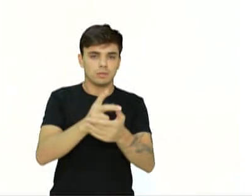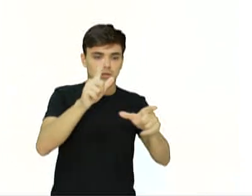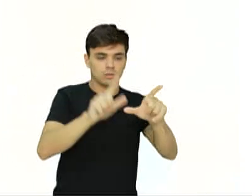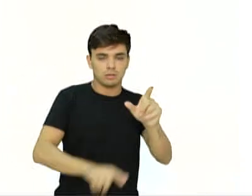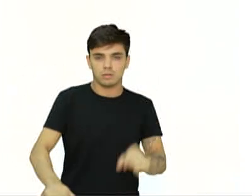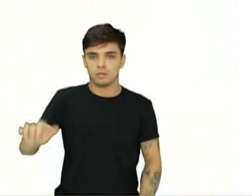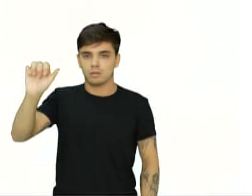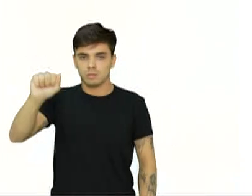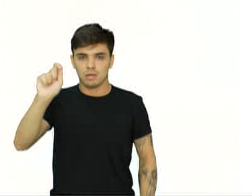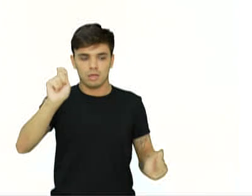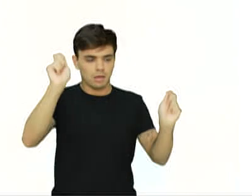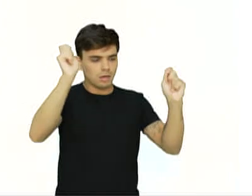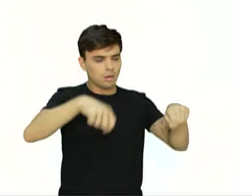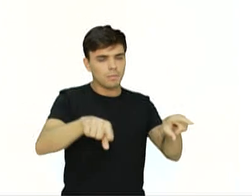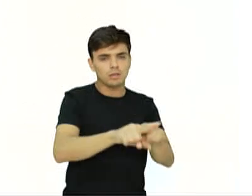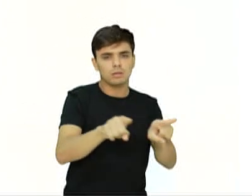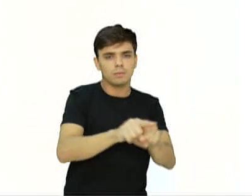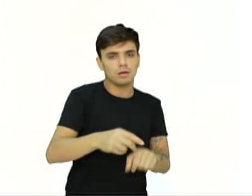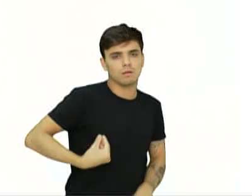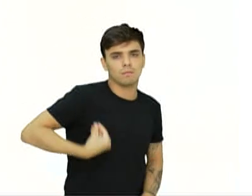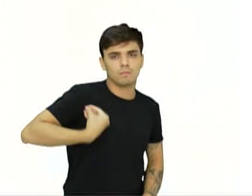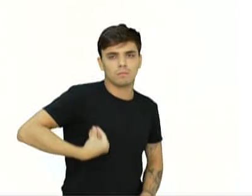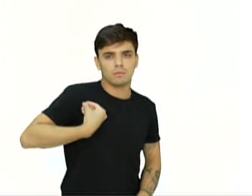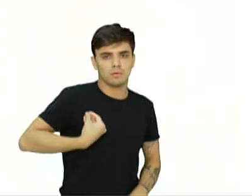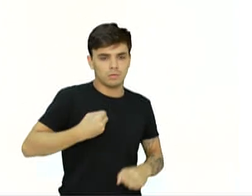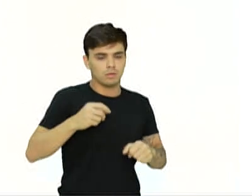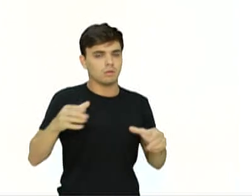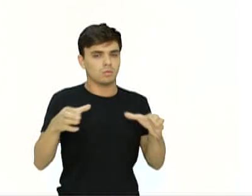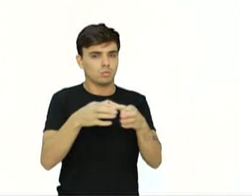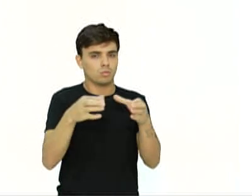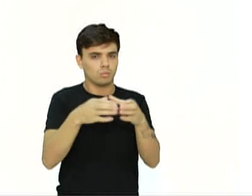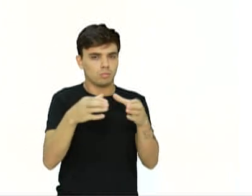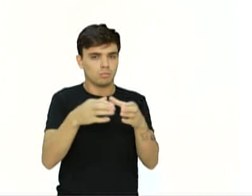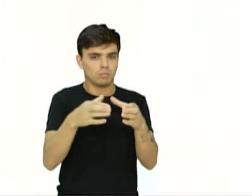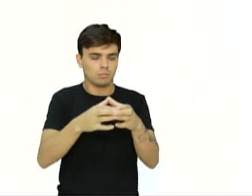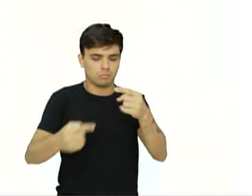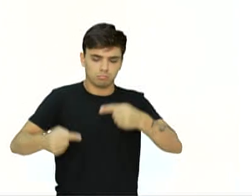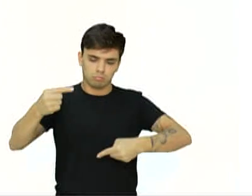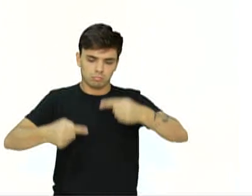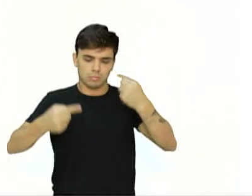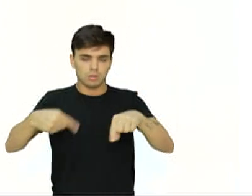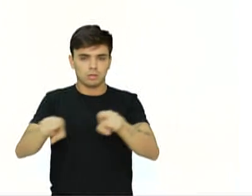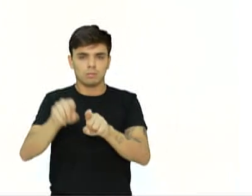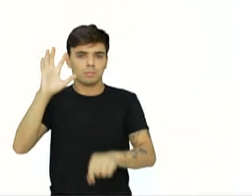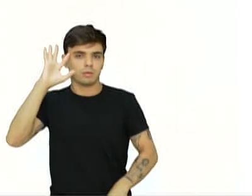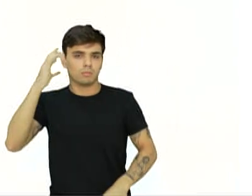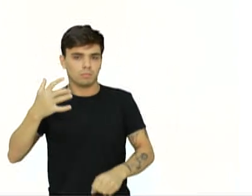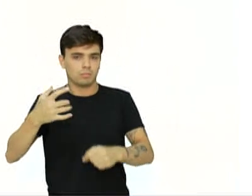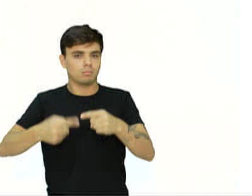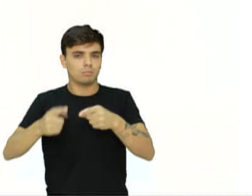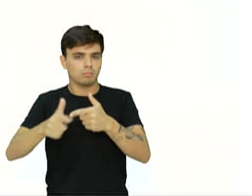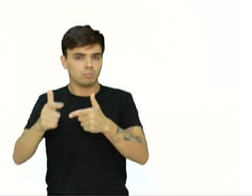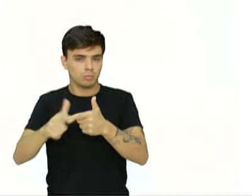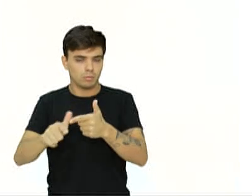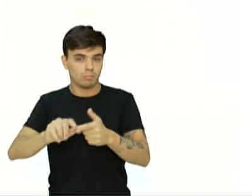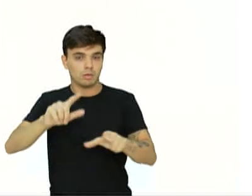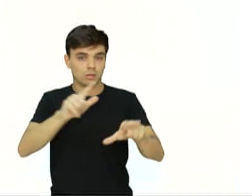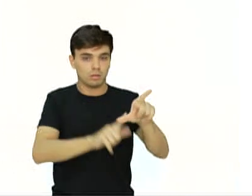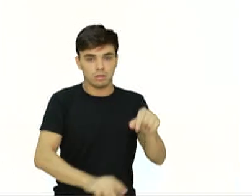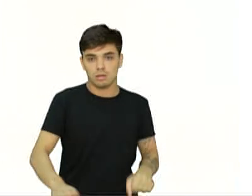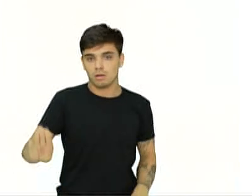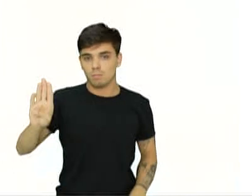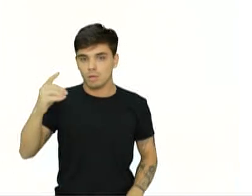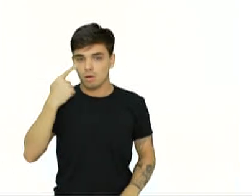A, capacidade de convivência em espaços coletivos, diálogo e resolução de conflitos. Opção